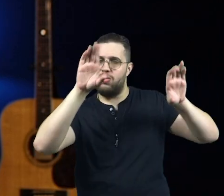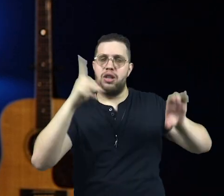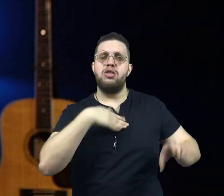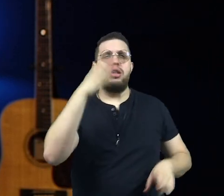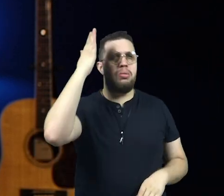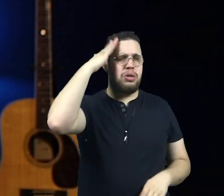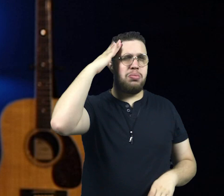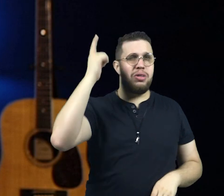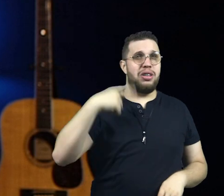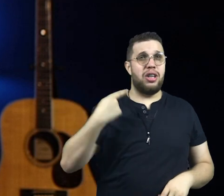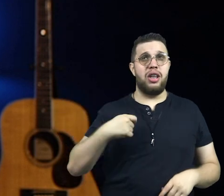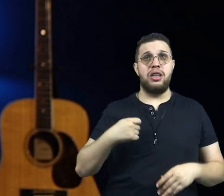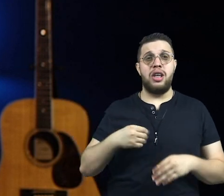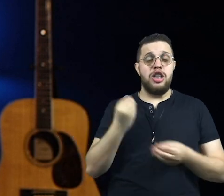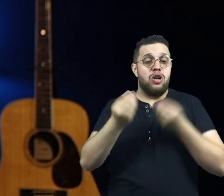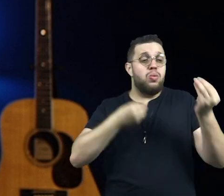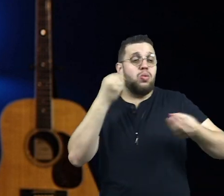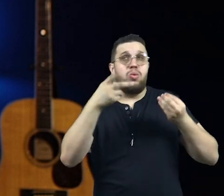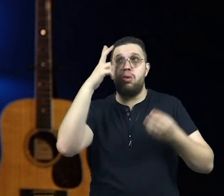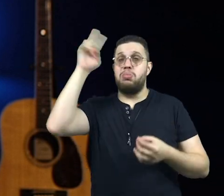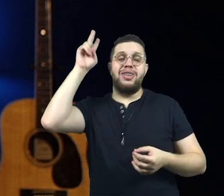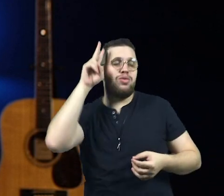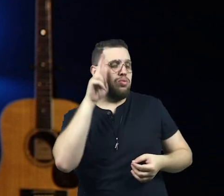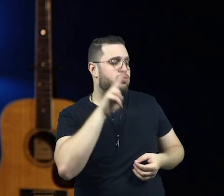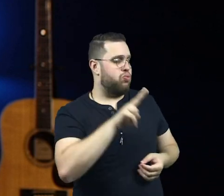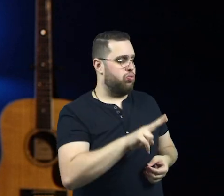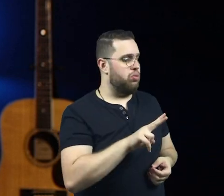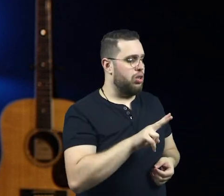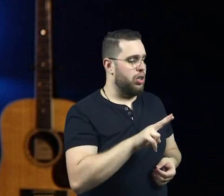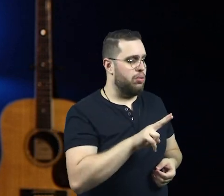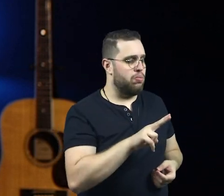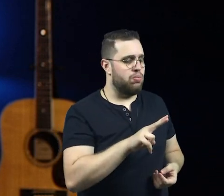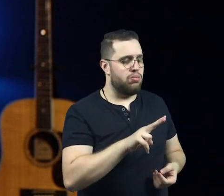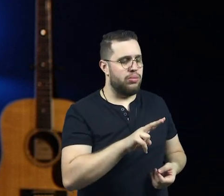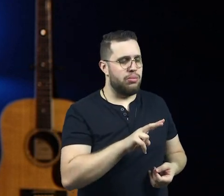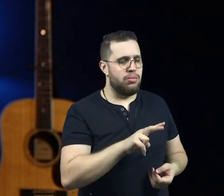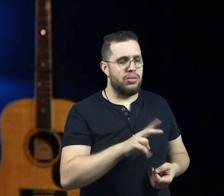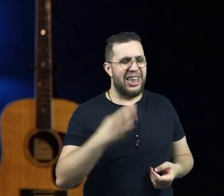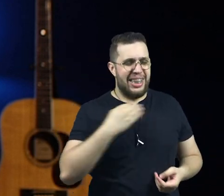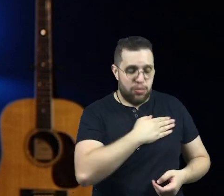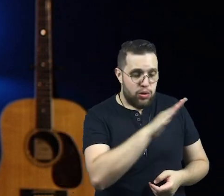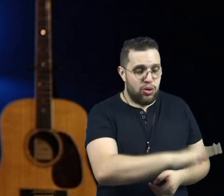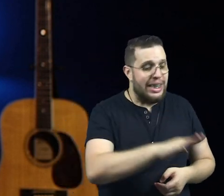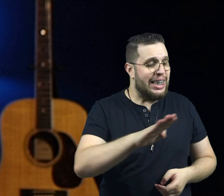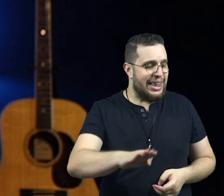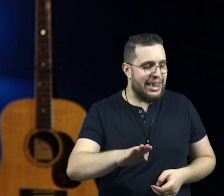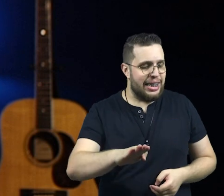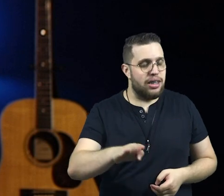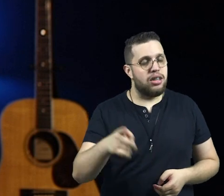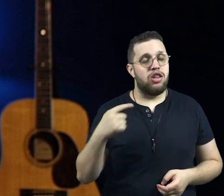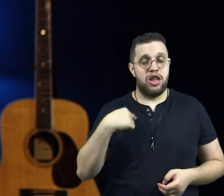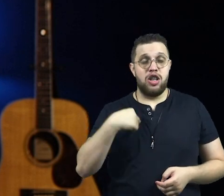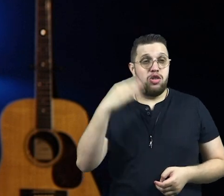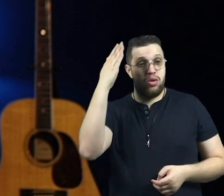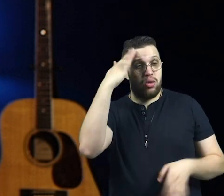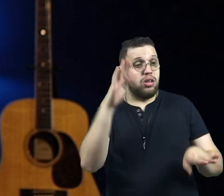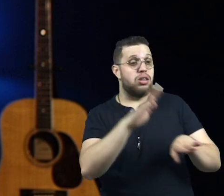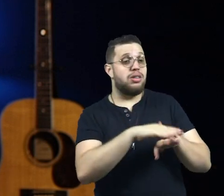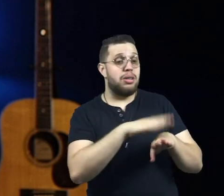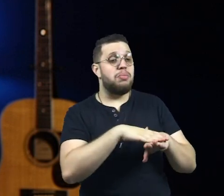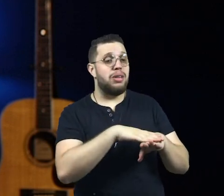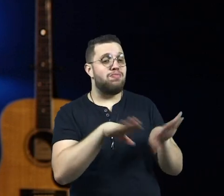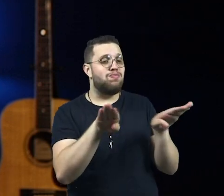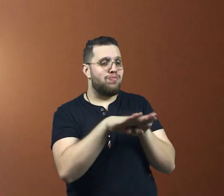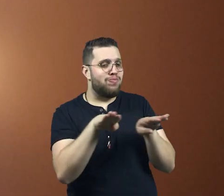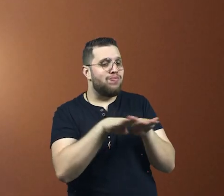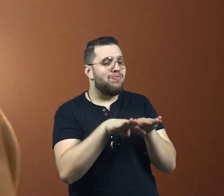Deus diante de tudo que está acontecendo. Sabe essa insensatez no coração da criança? Eu e você nascemos com ela. A gente tem a tendência